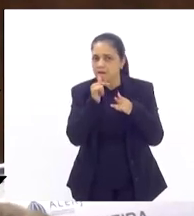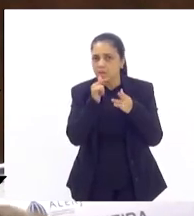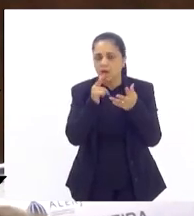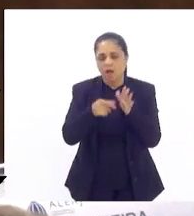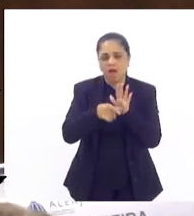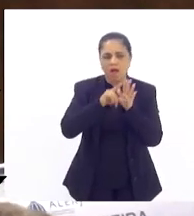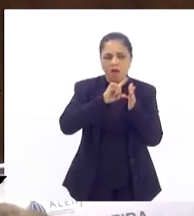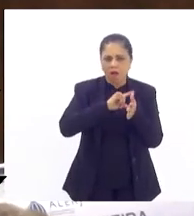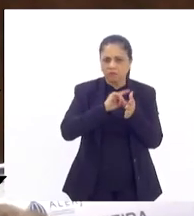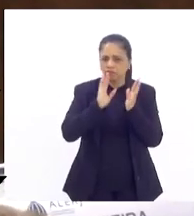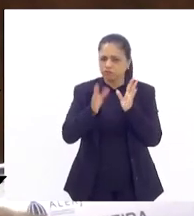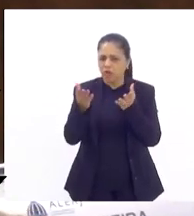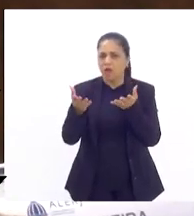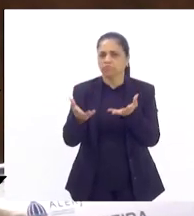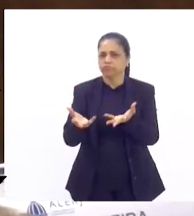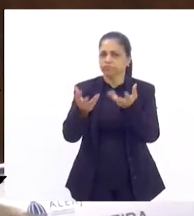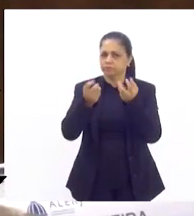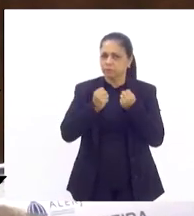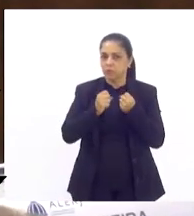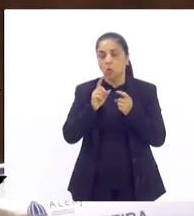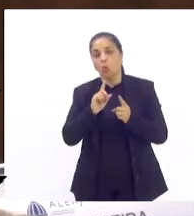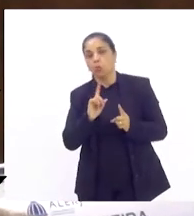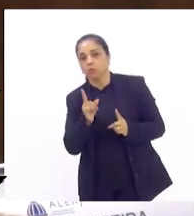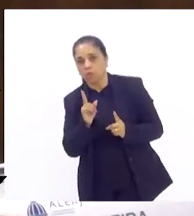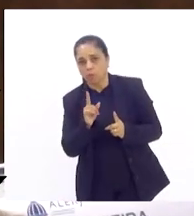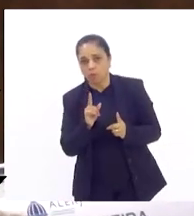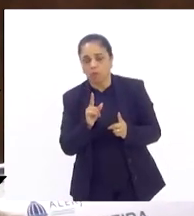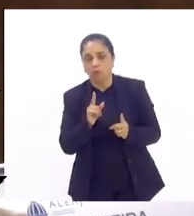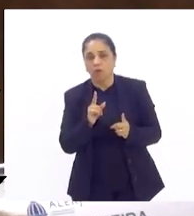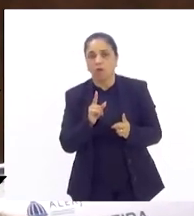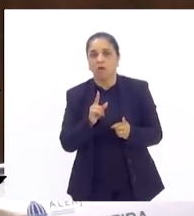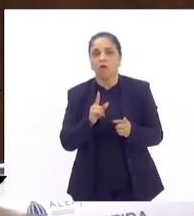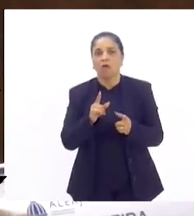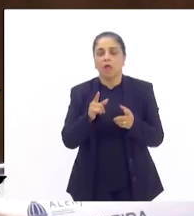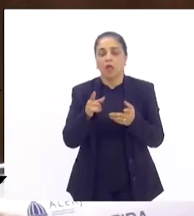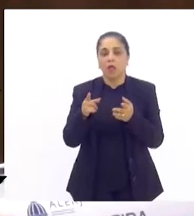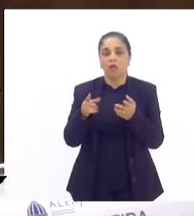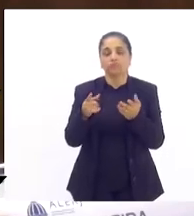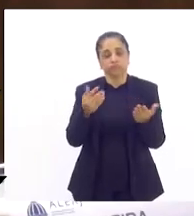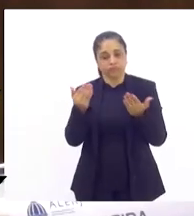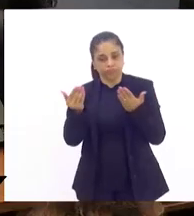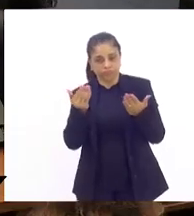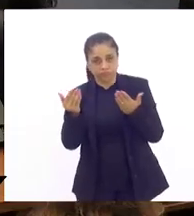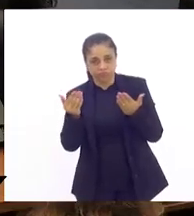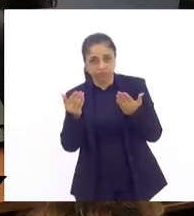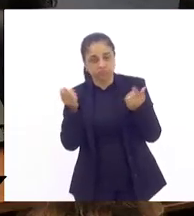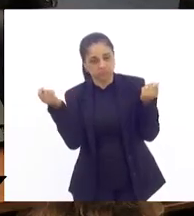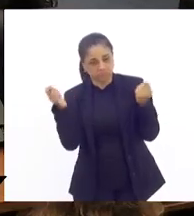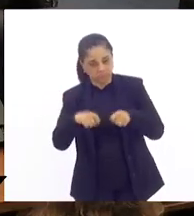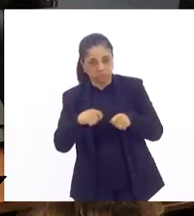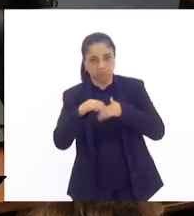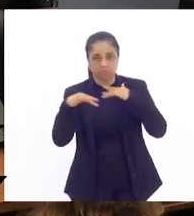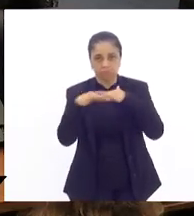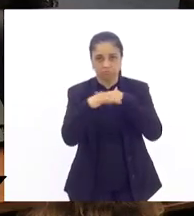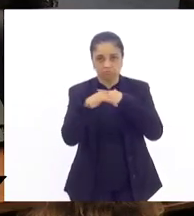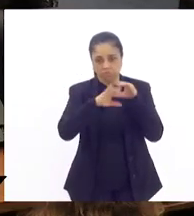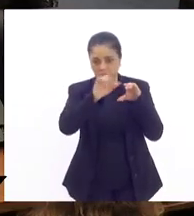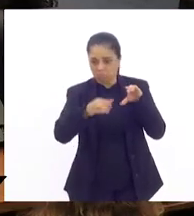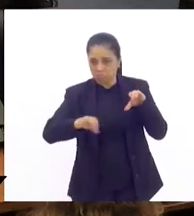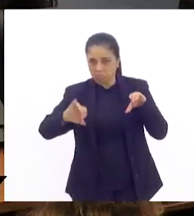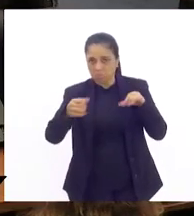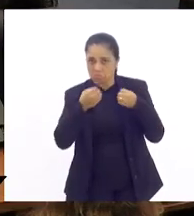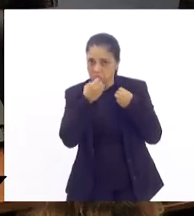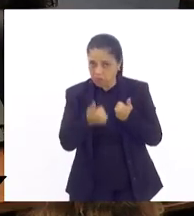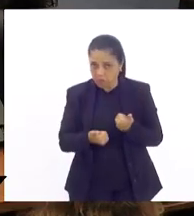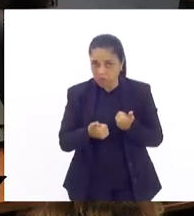concessão? Você tem essa informação ou não? E o volume de água é compatível ou não para abastecer a cidade? Existe uma